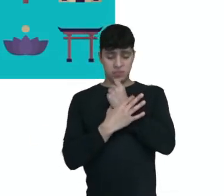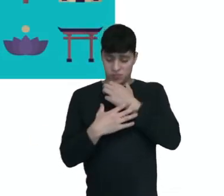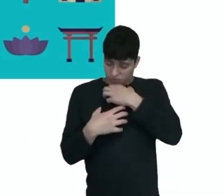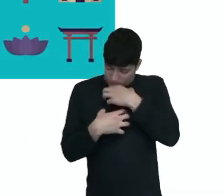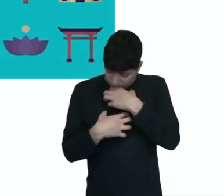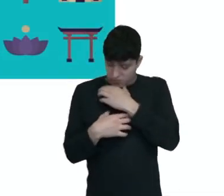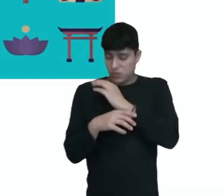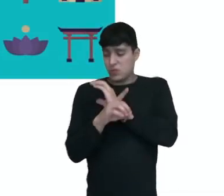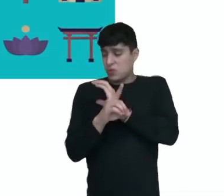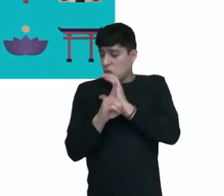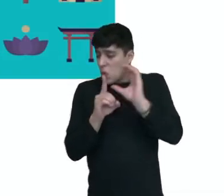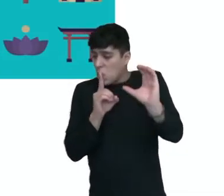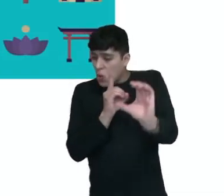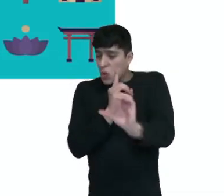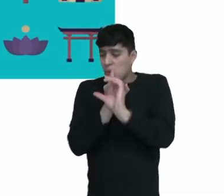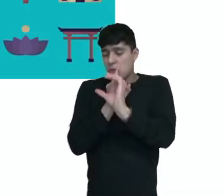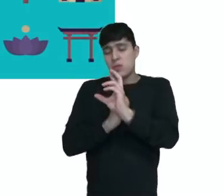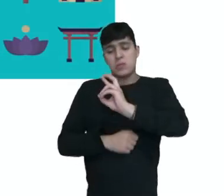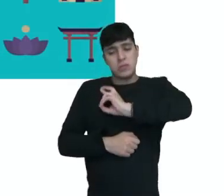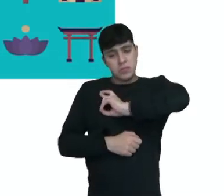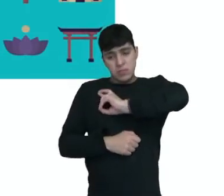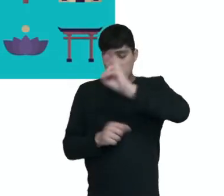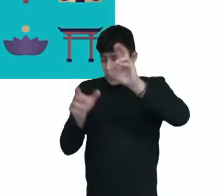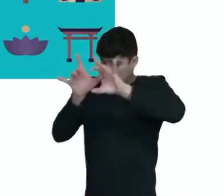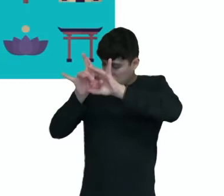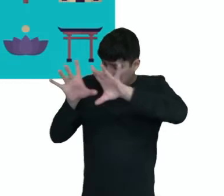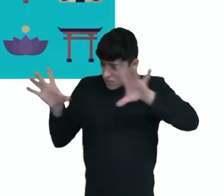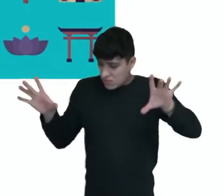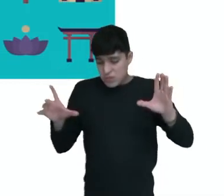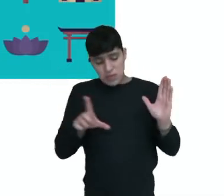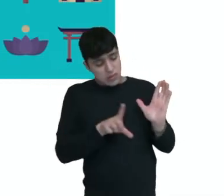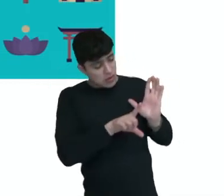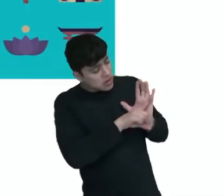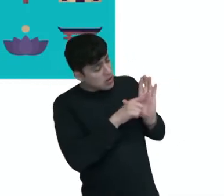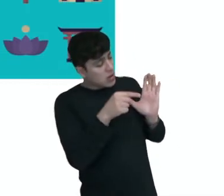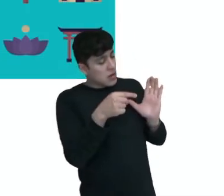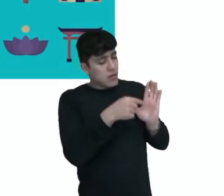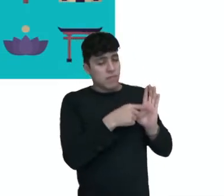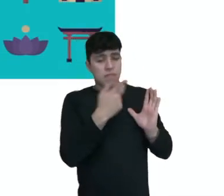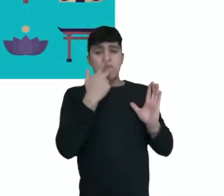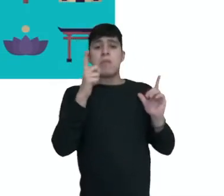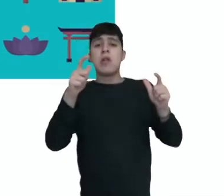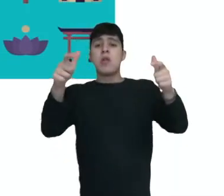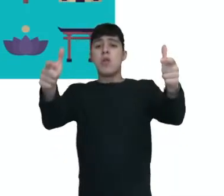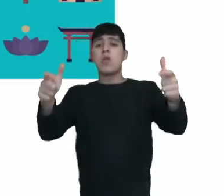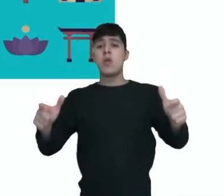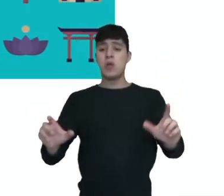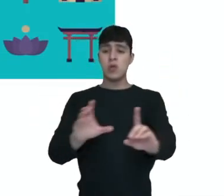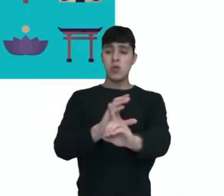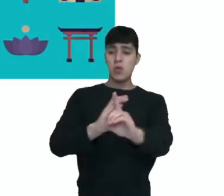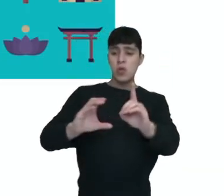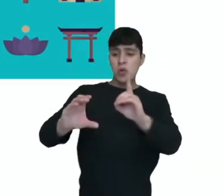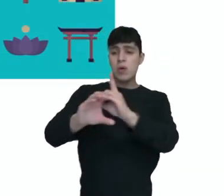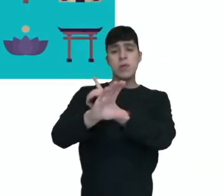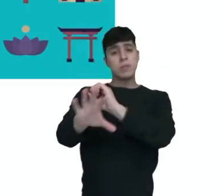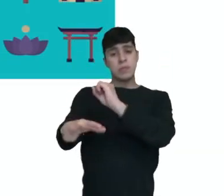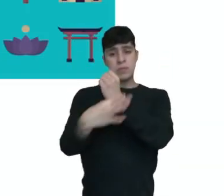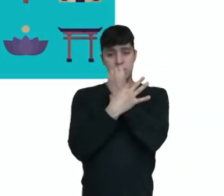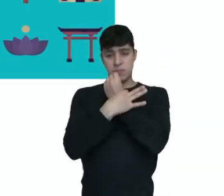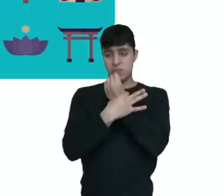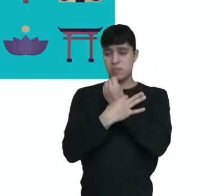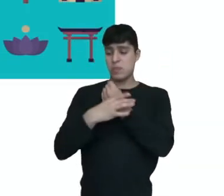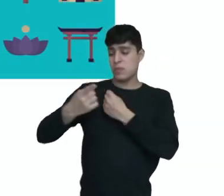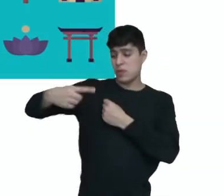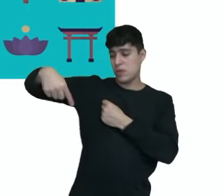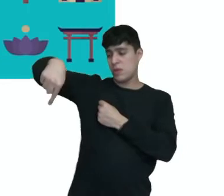religioso garantidas, na forma da lei, a proteção dos locais de culto e as suas